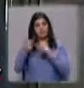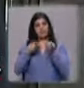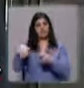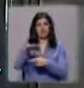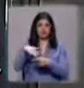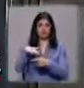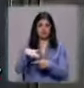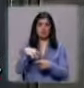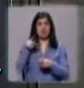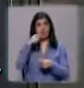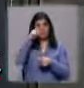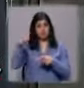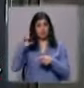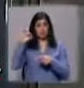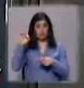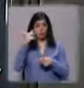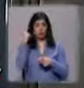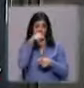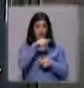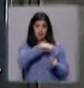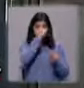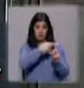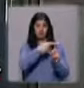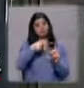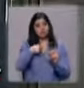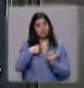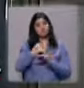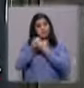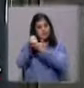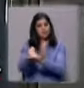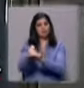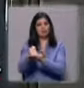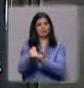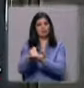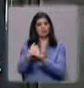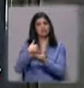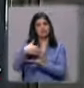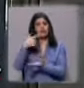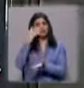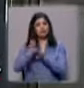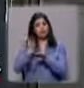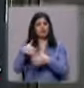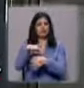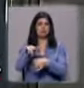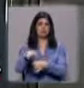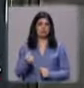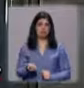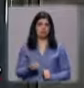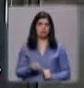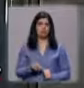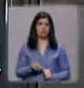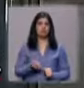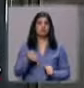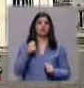se for caso disso, tal como a Ação Social da Câmara tem vindo a fazer aos municípios que realmente são carenciados